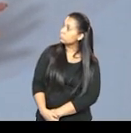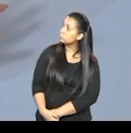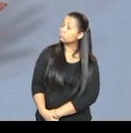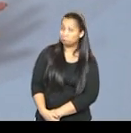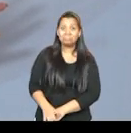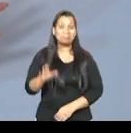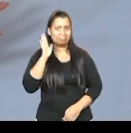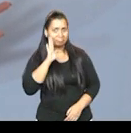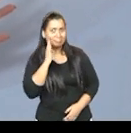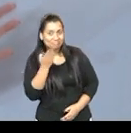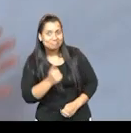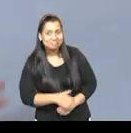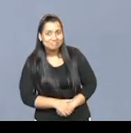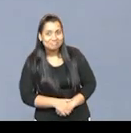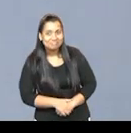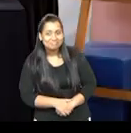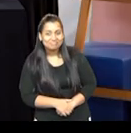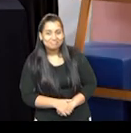Legal, né?